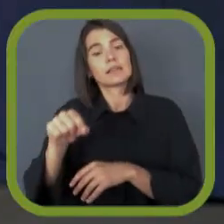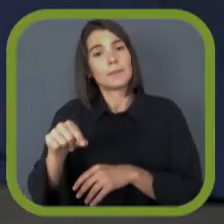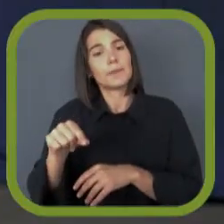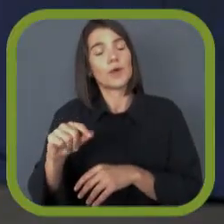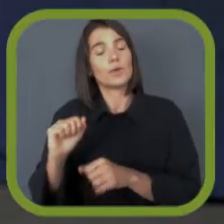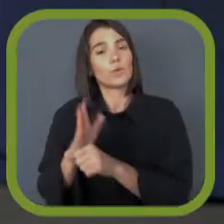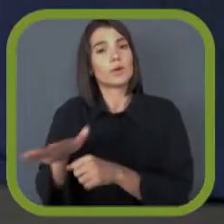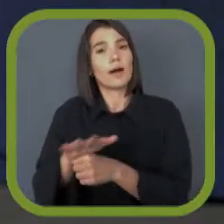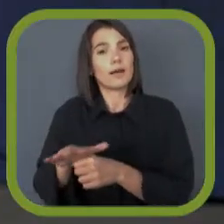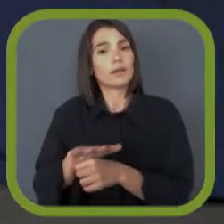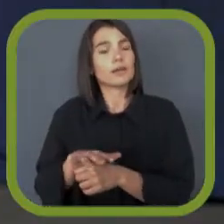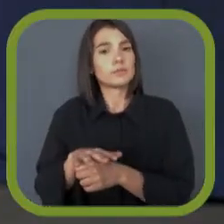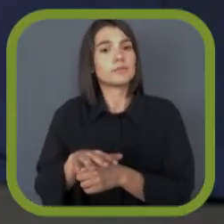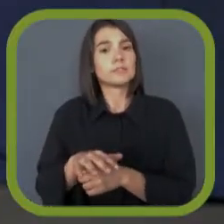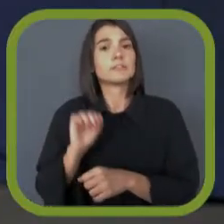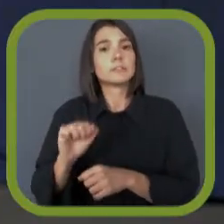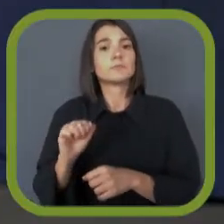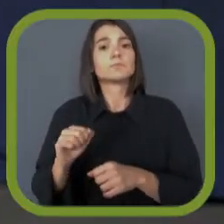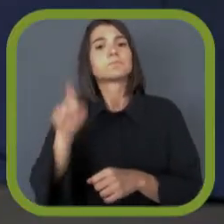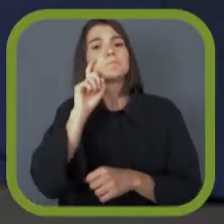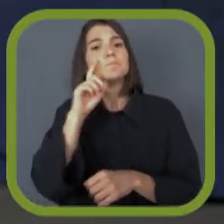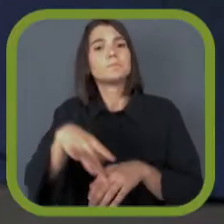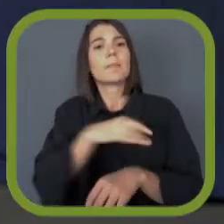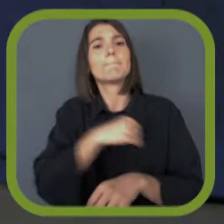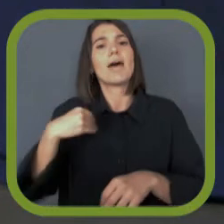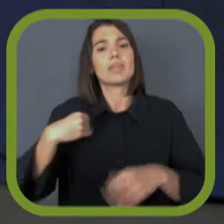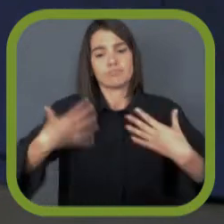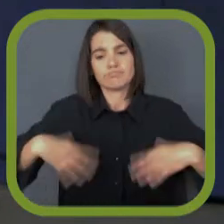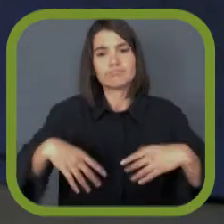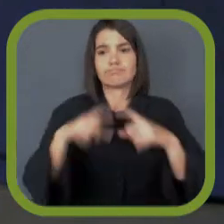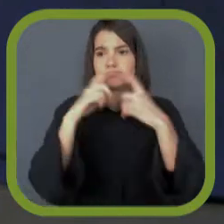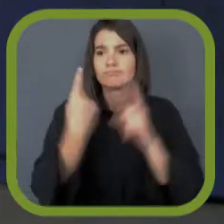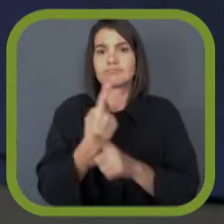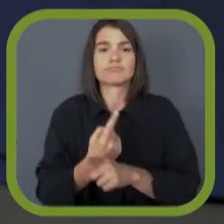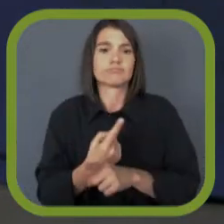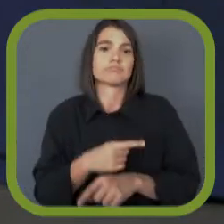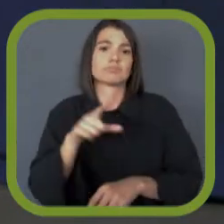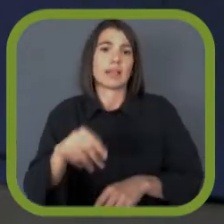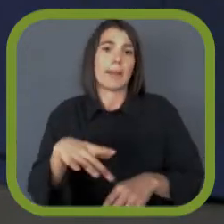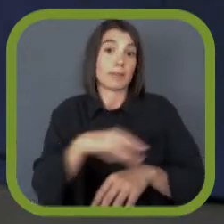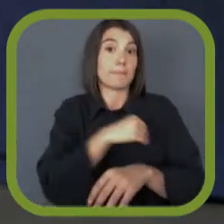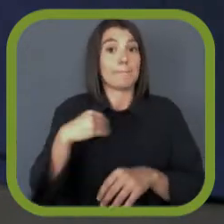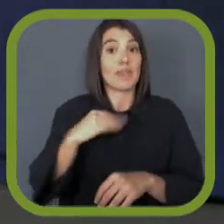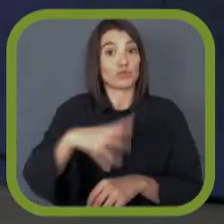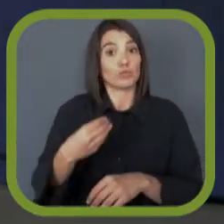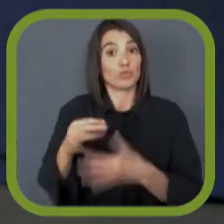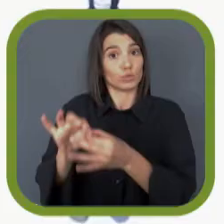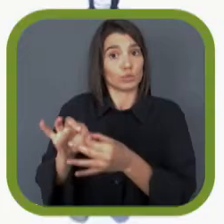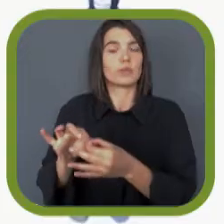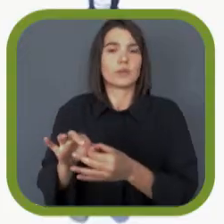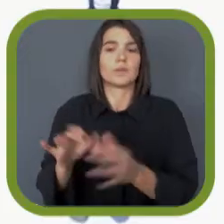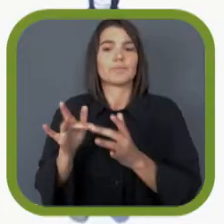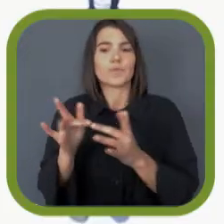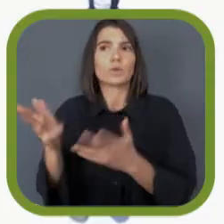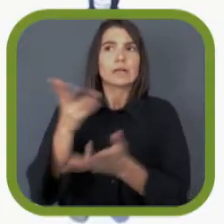também uma outra área que é dos kits de proteção médica, que essas estamos também com os Médicos do Mundo, claro,